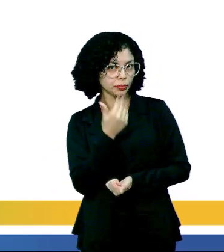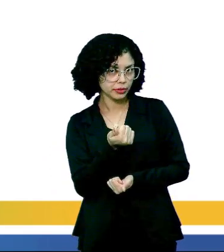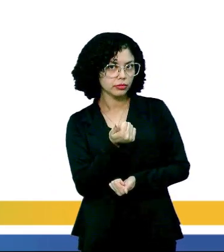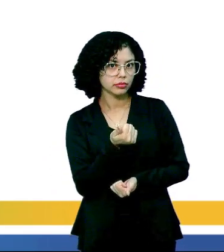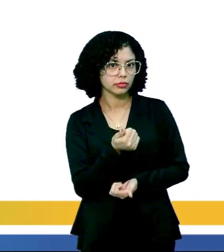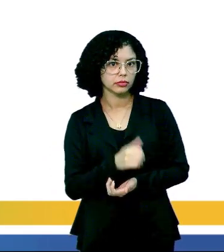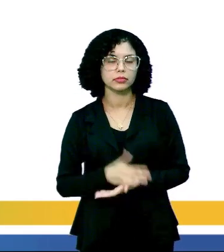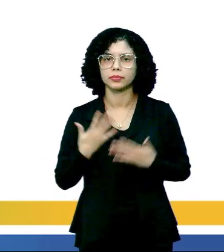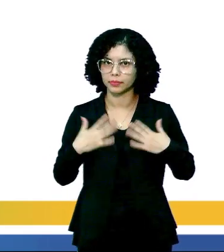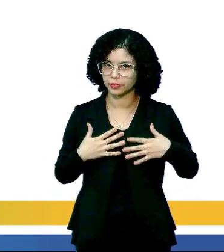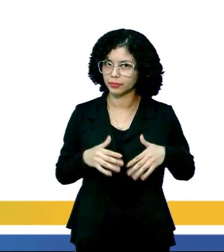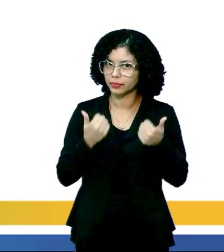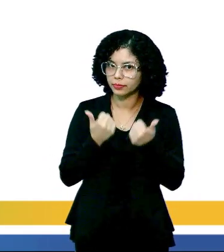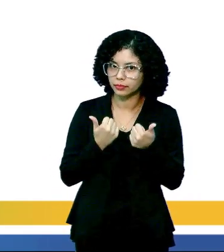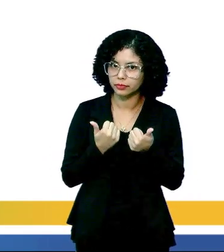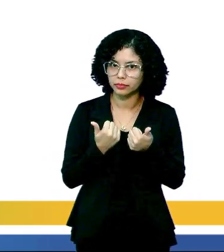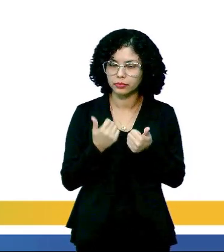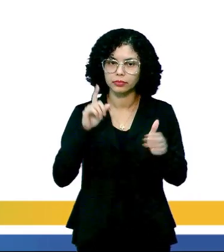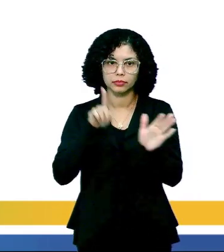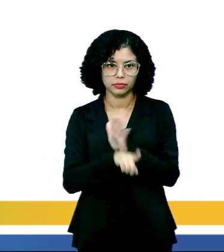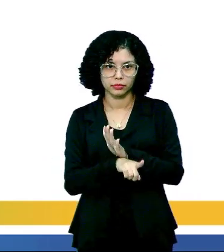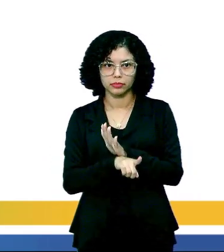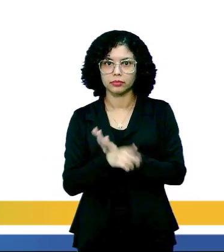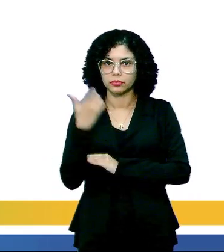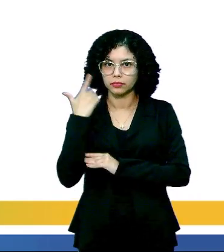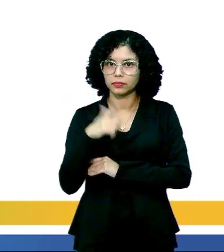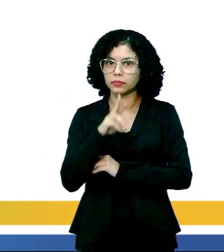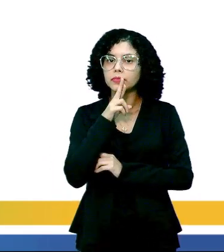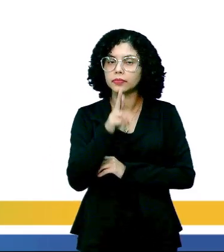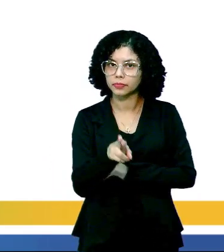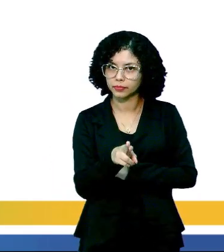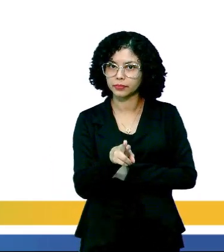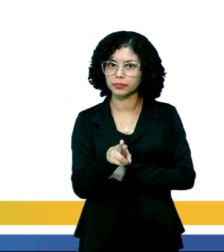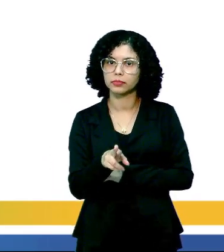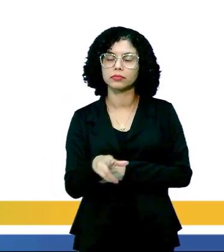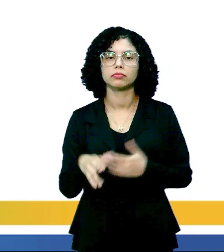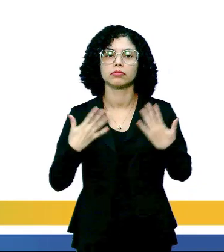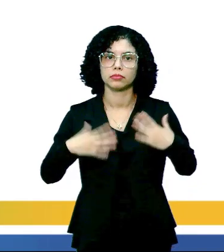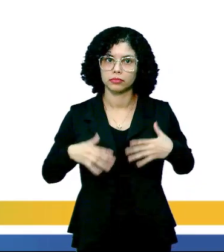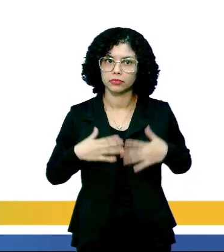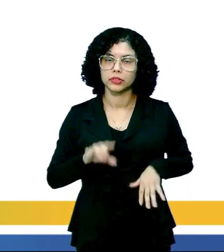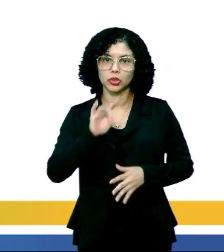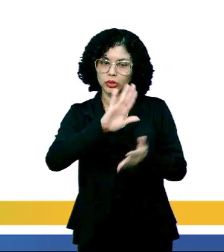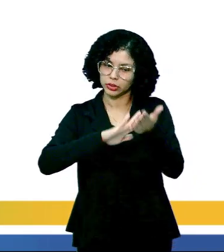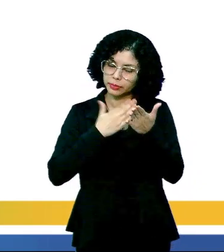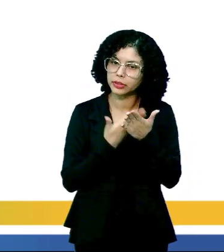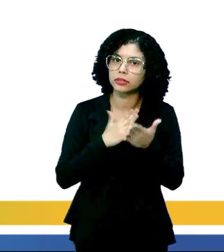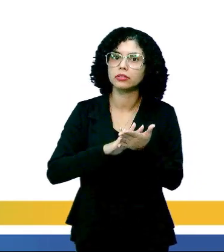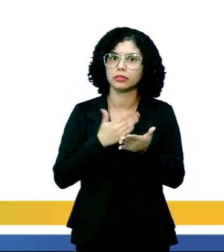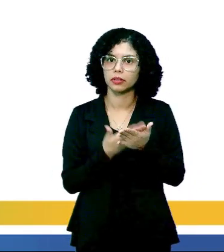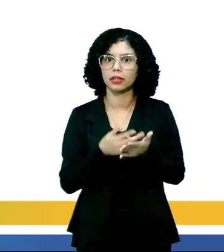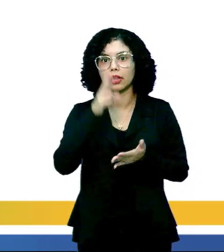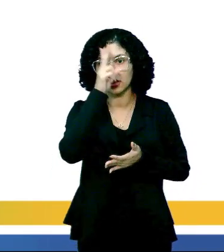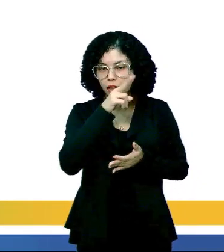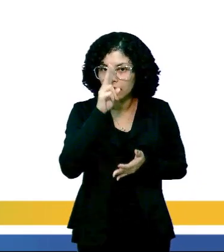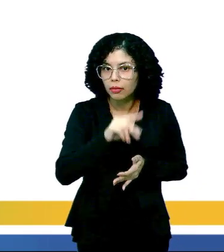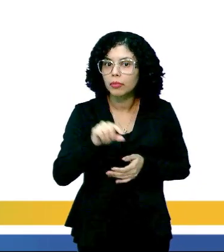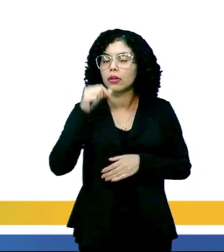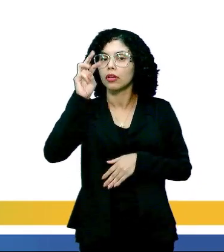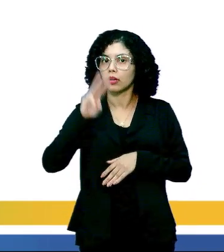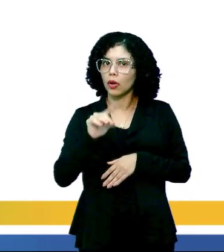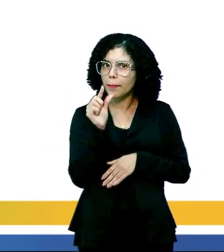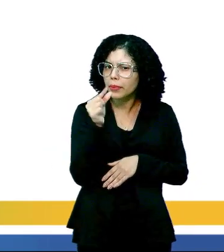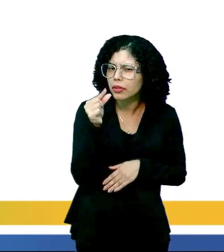bem? Tranquila, né? Então, é uma questão que a gente consegue resolver tranquilamente, só interpretação e lembrar um pouquinho